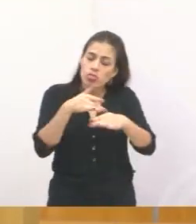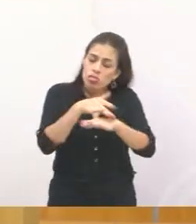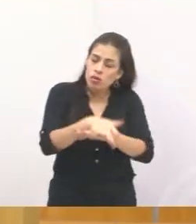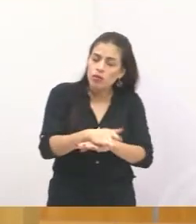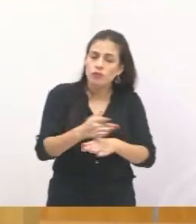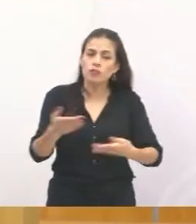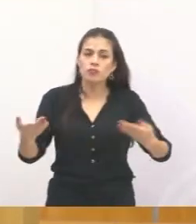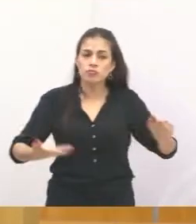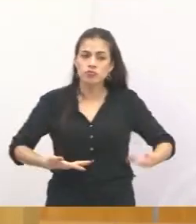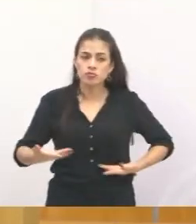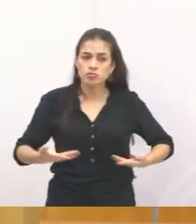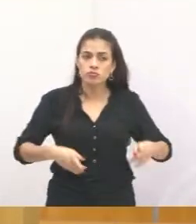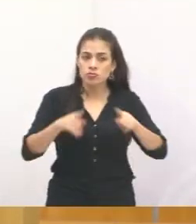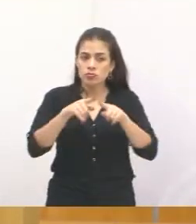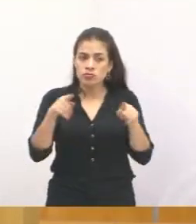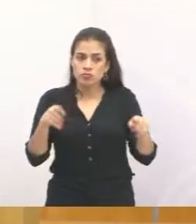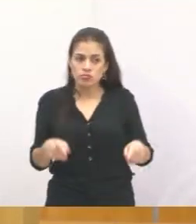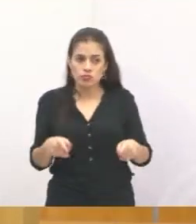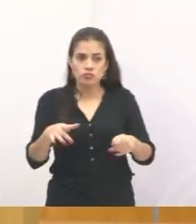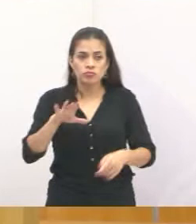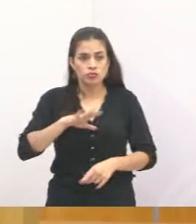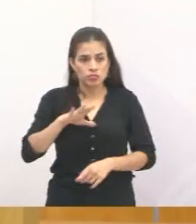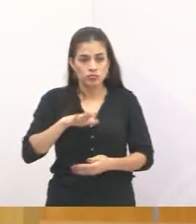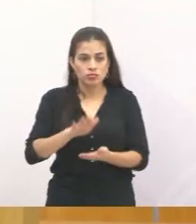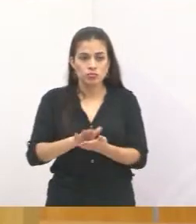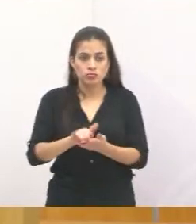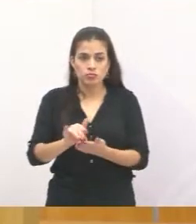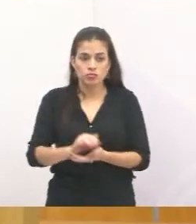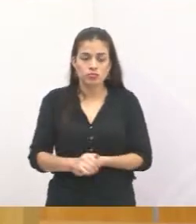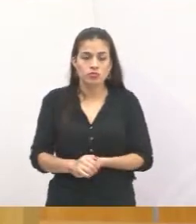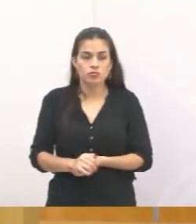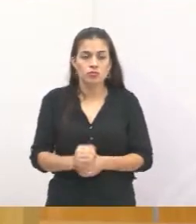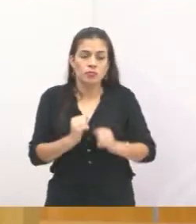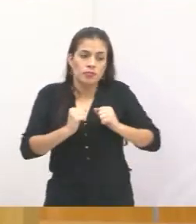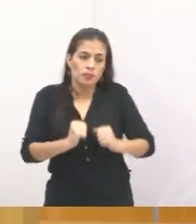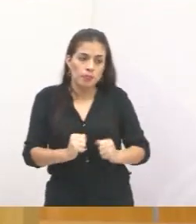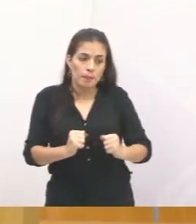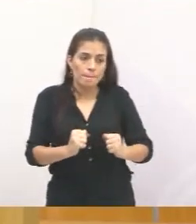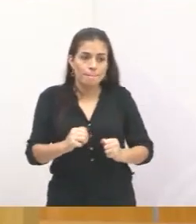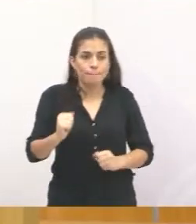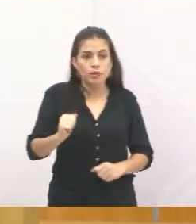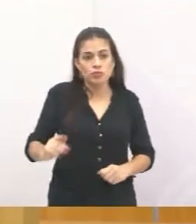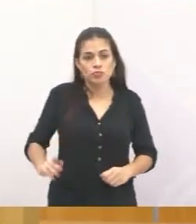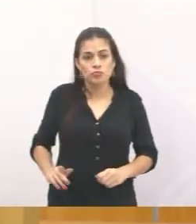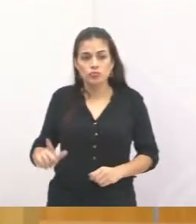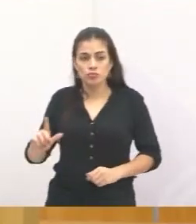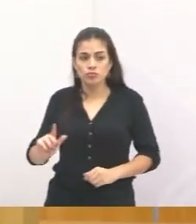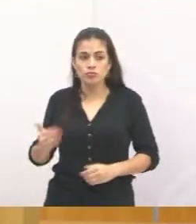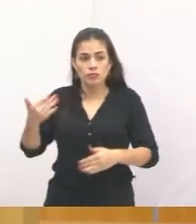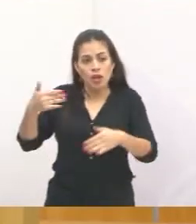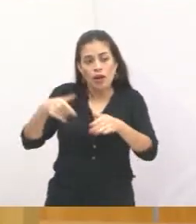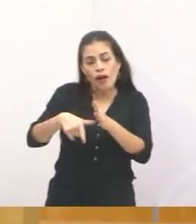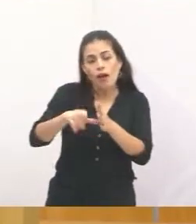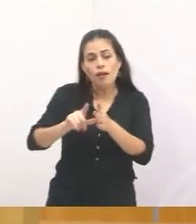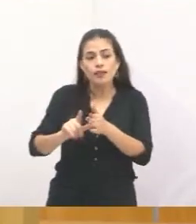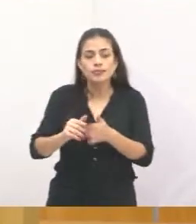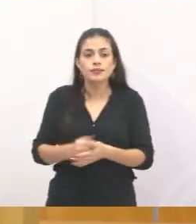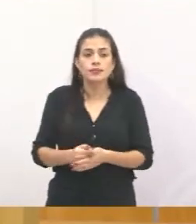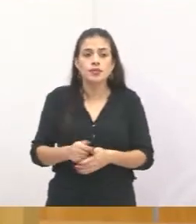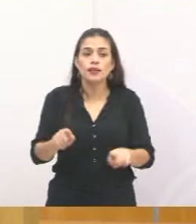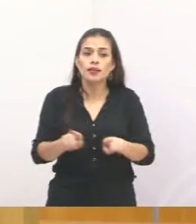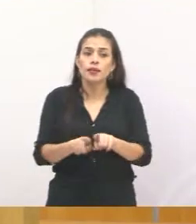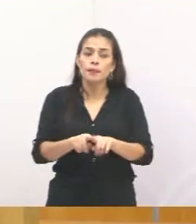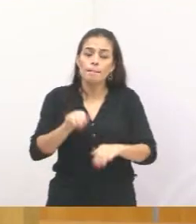municipal tenham possibilidade de aposentar um pouco mais cedo e não tenha tanto impacto para os aposentados e